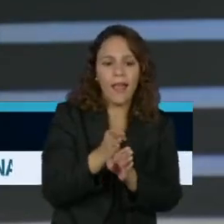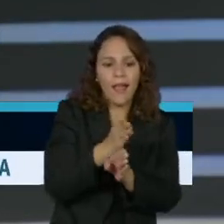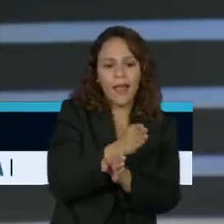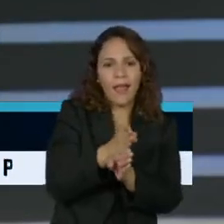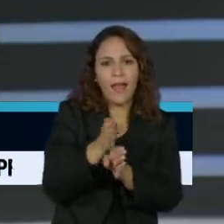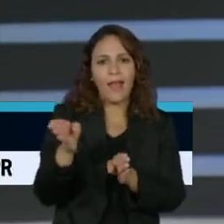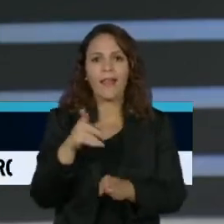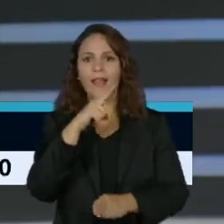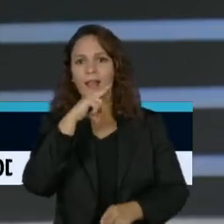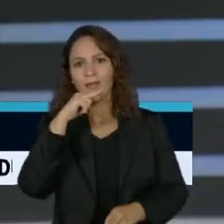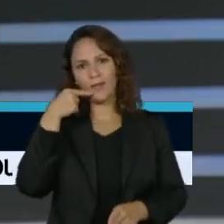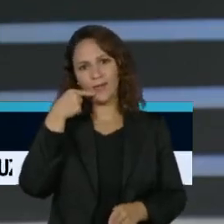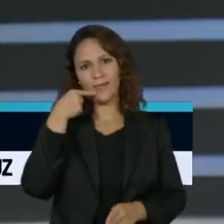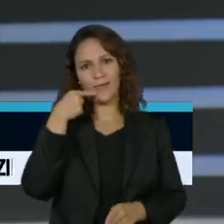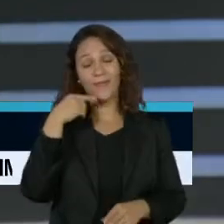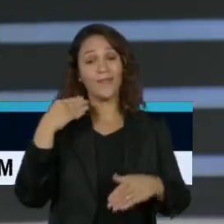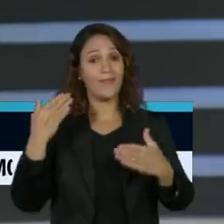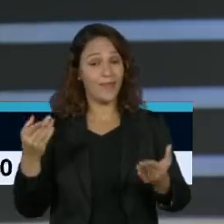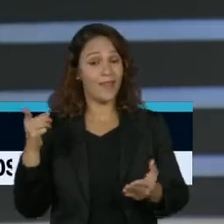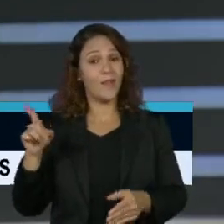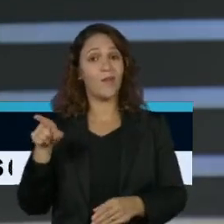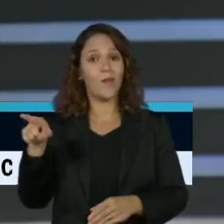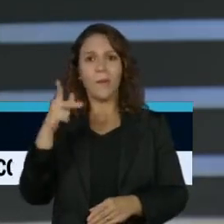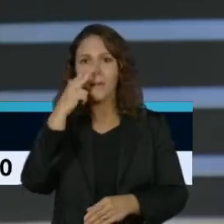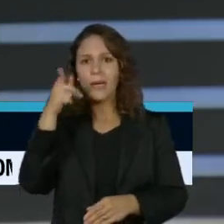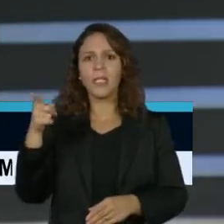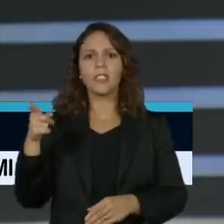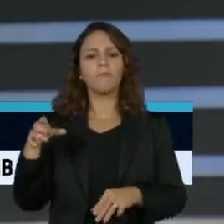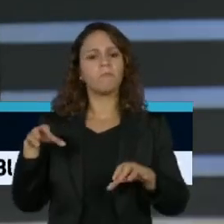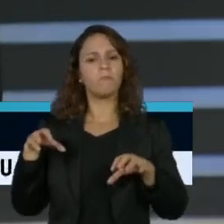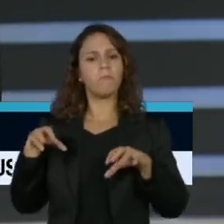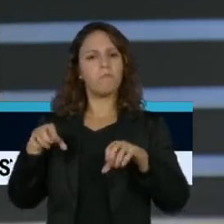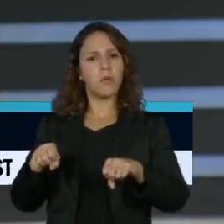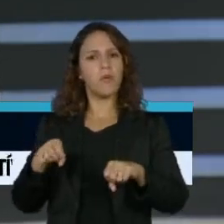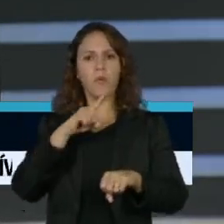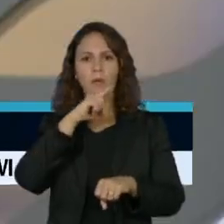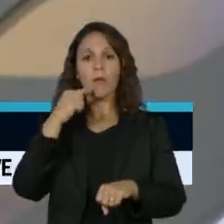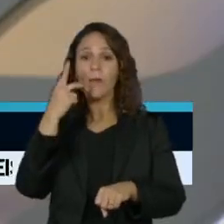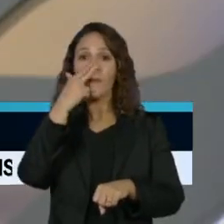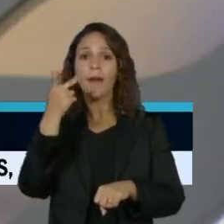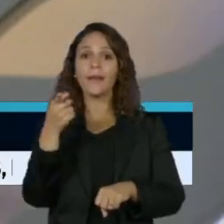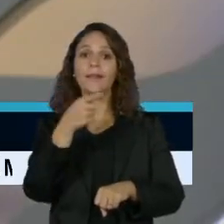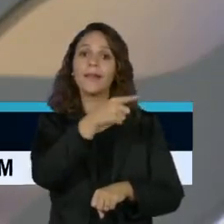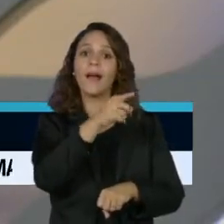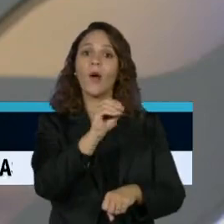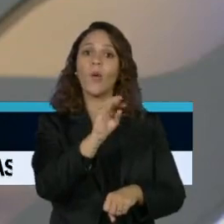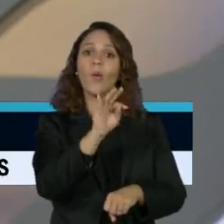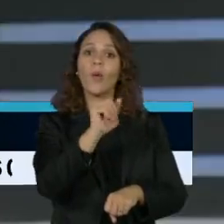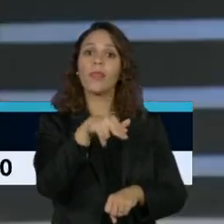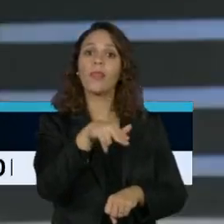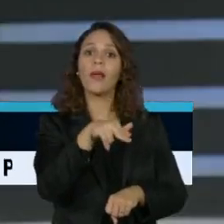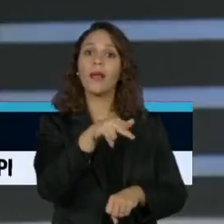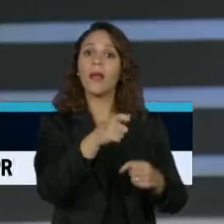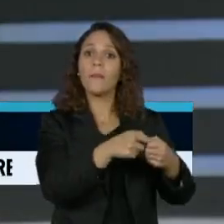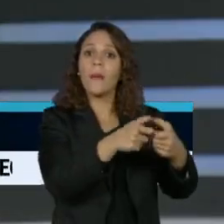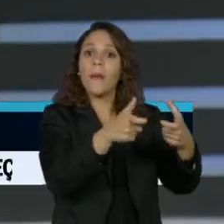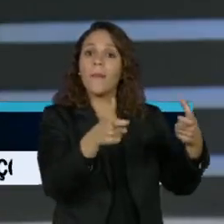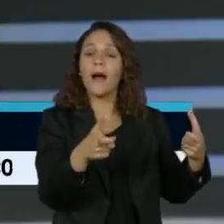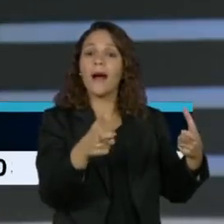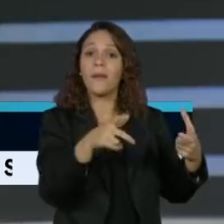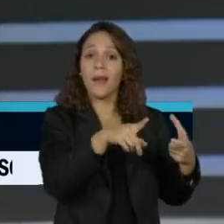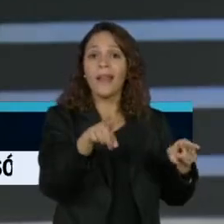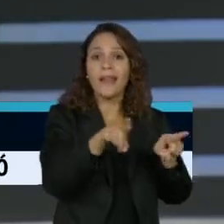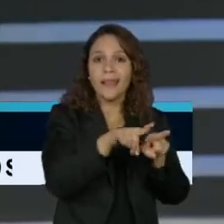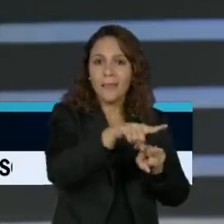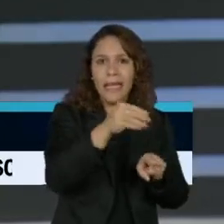Rússia ou seja esse imperialismo Russo ele levou ele certa forma o fortalecimento da outra e ao mesmo tempo essa tentativa da